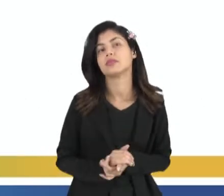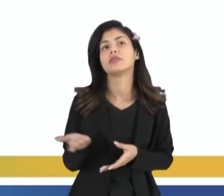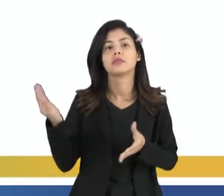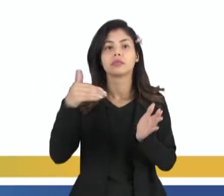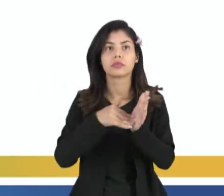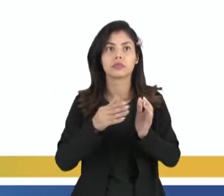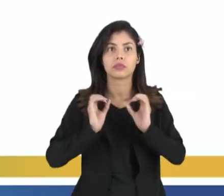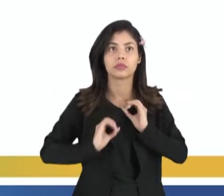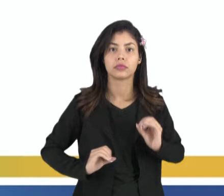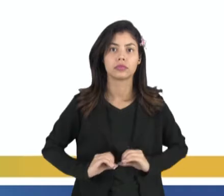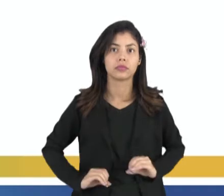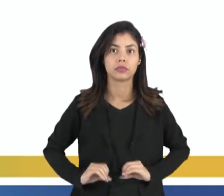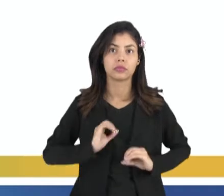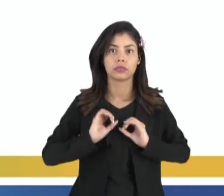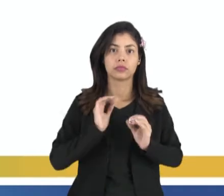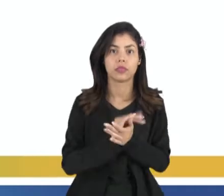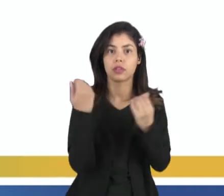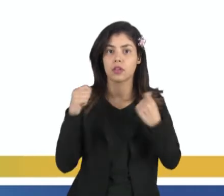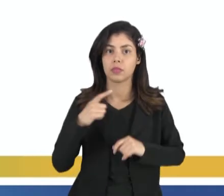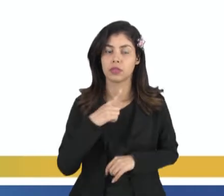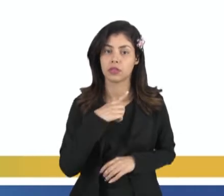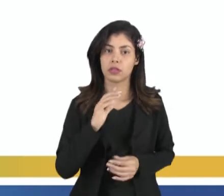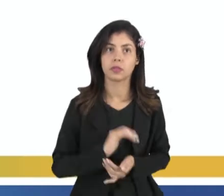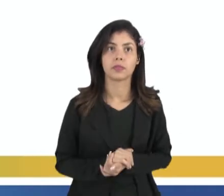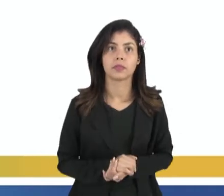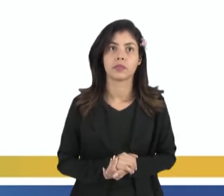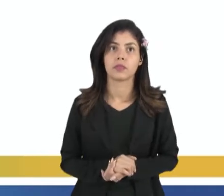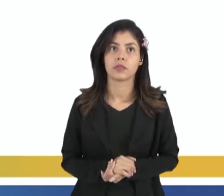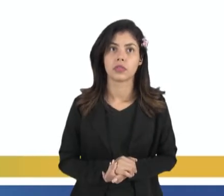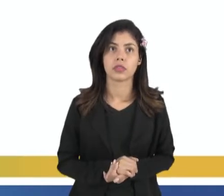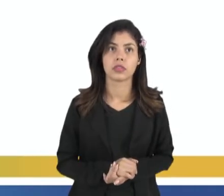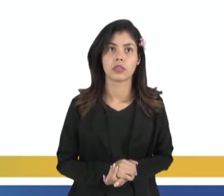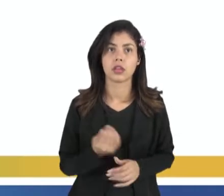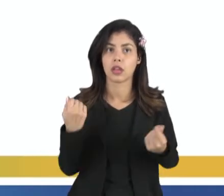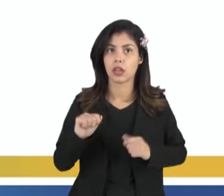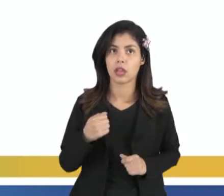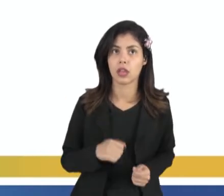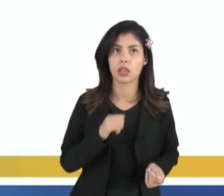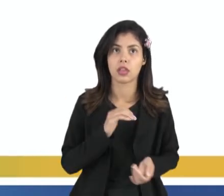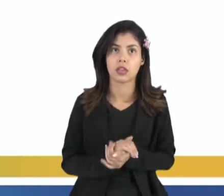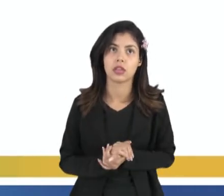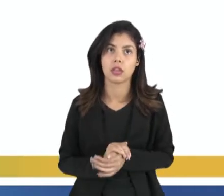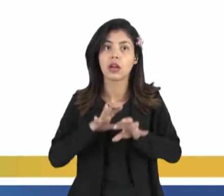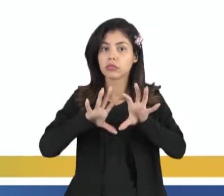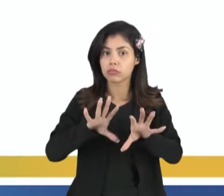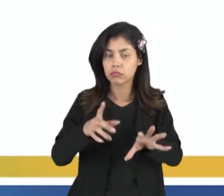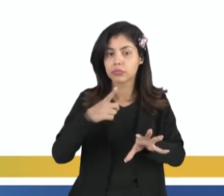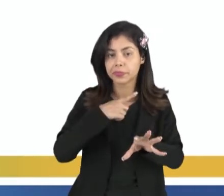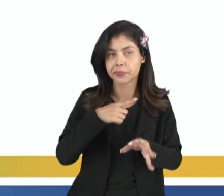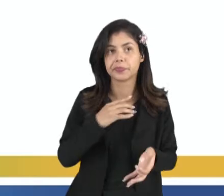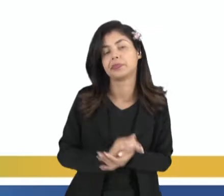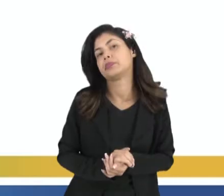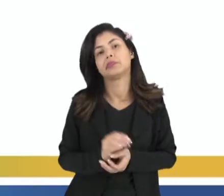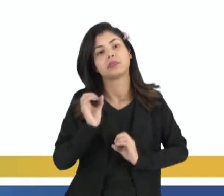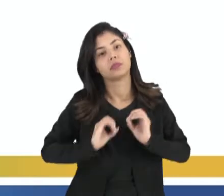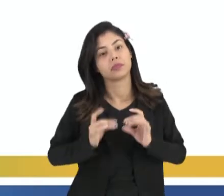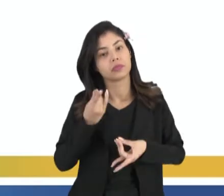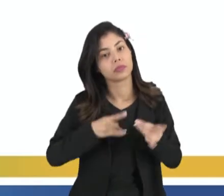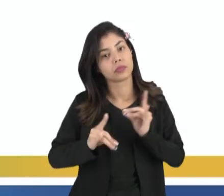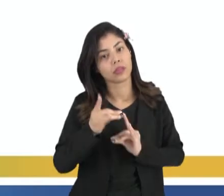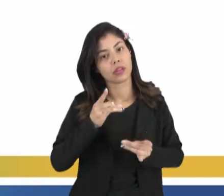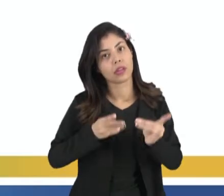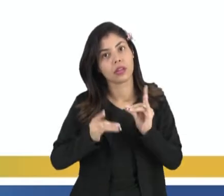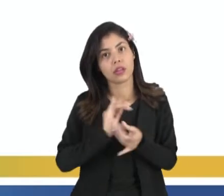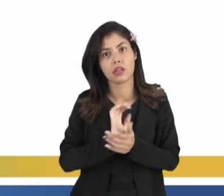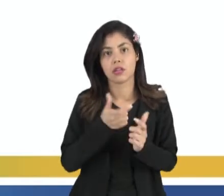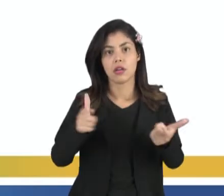o órgão-alvo, que é o órgão que ele precisa atuar, que é o órgão que ele precisa agir. Então, os hormônios eles não são